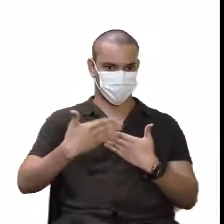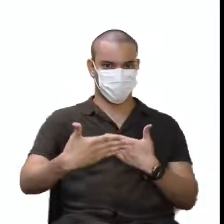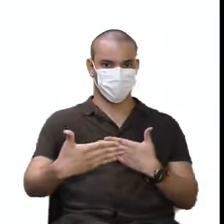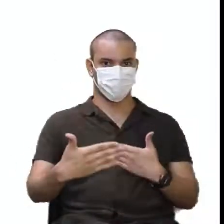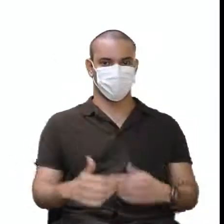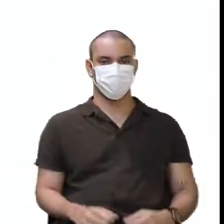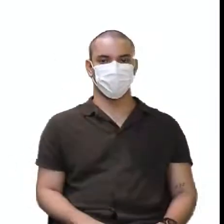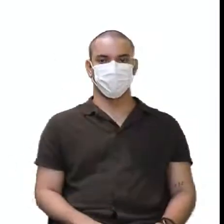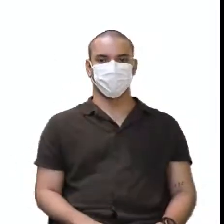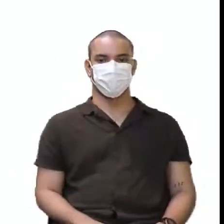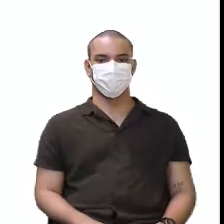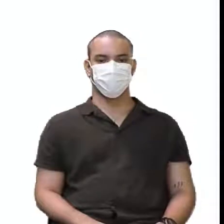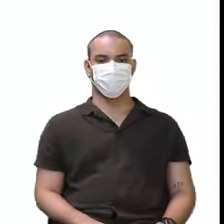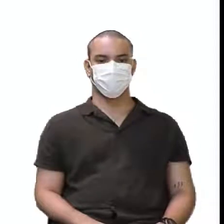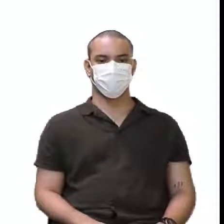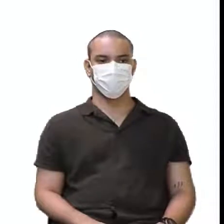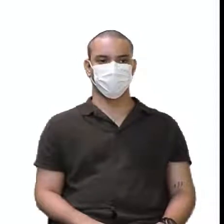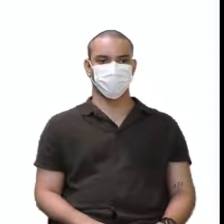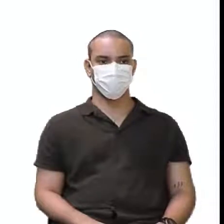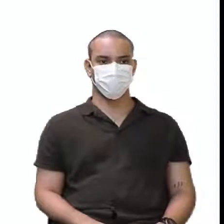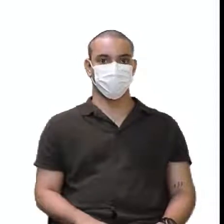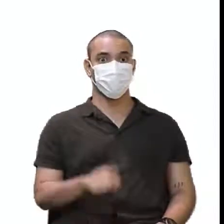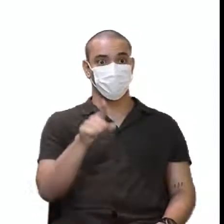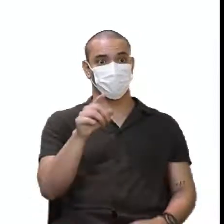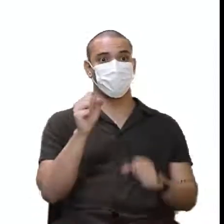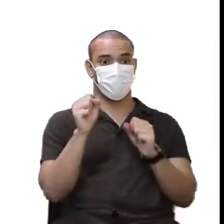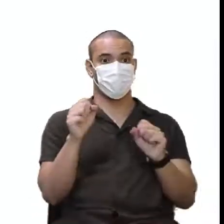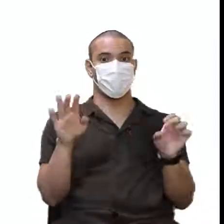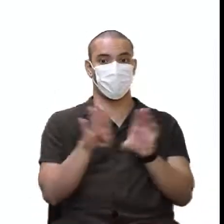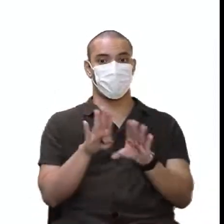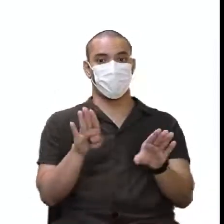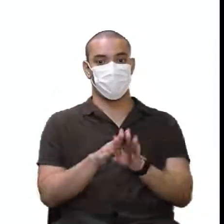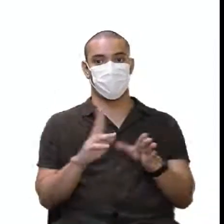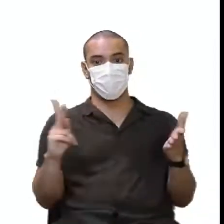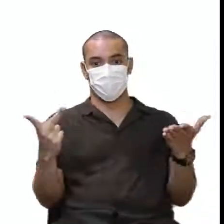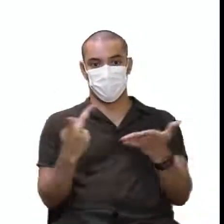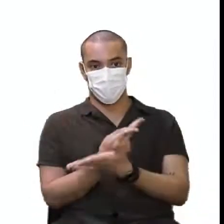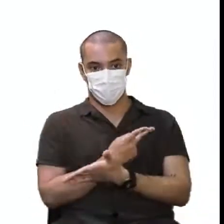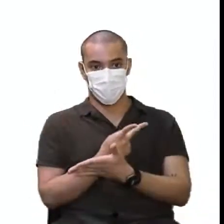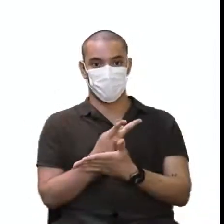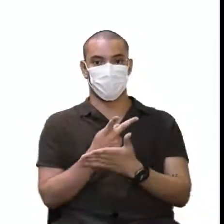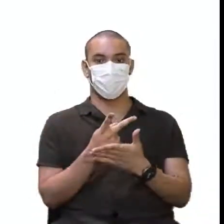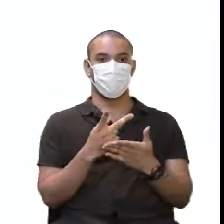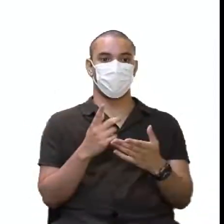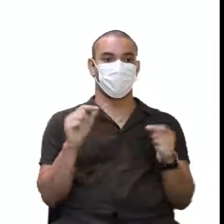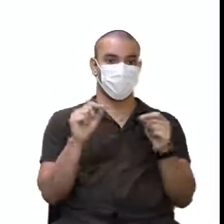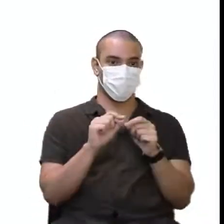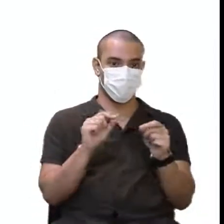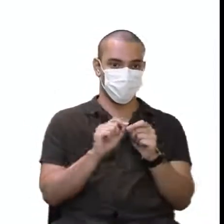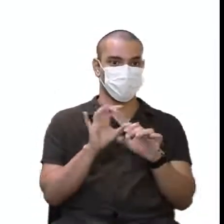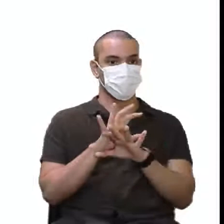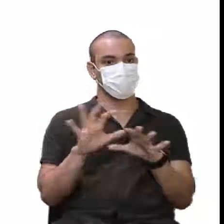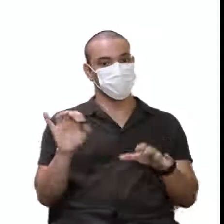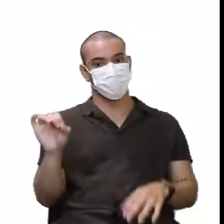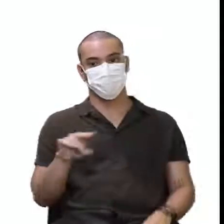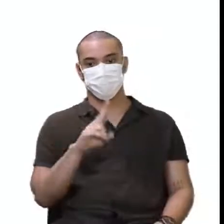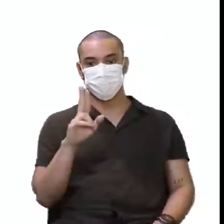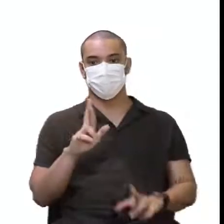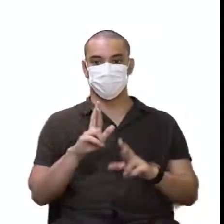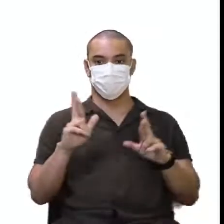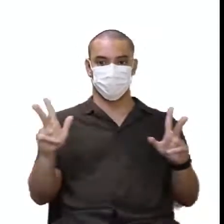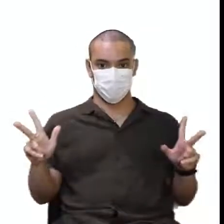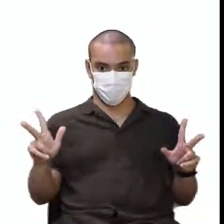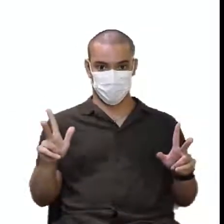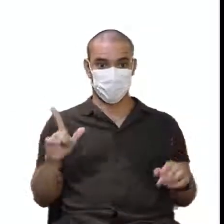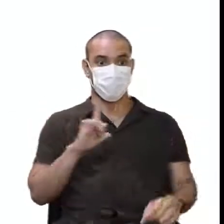bem, tá bom? Então, você pode, então, realizar tanto esse cruzamento cruzado, quanto esse cruzamento,